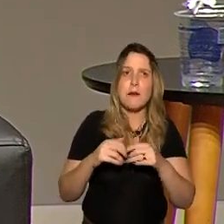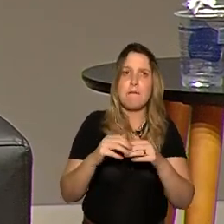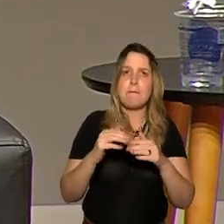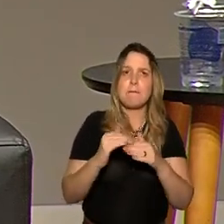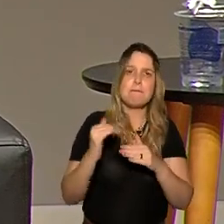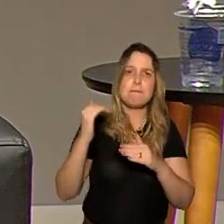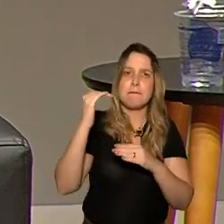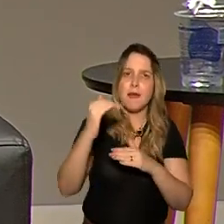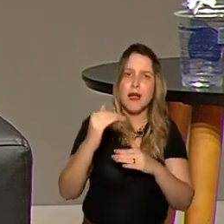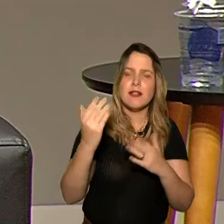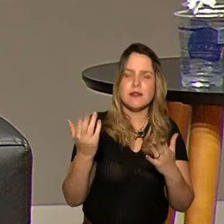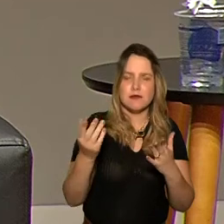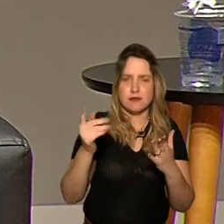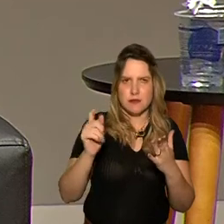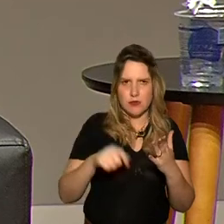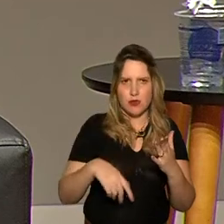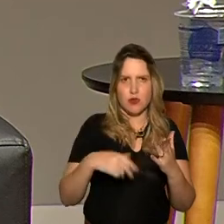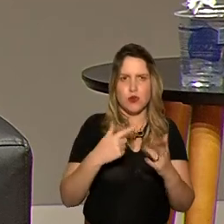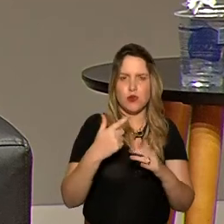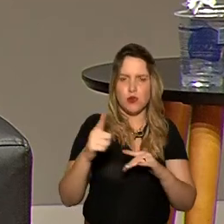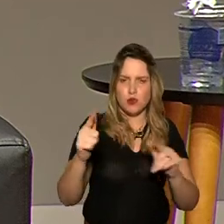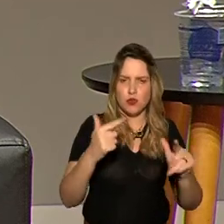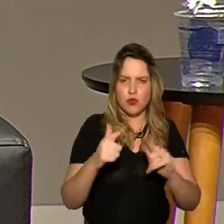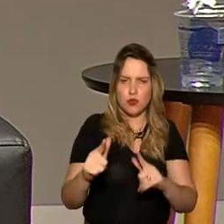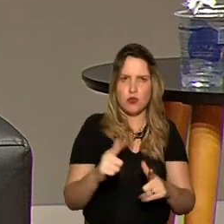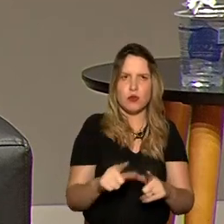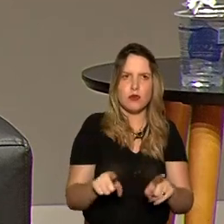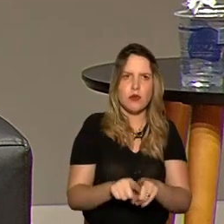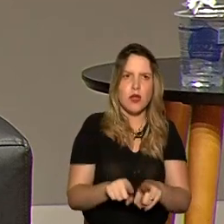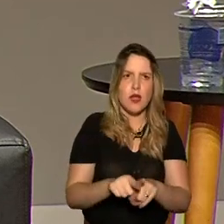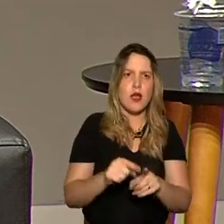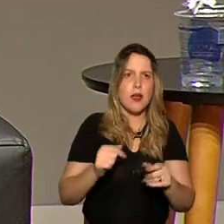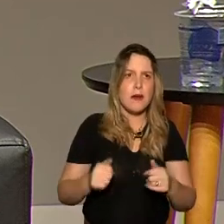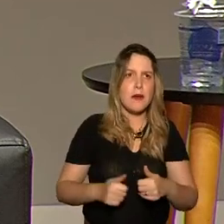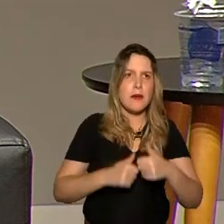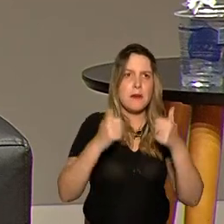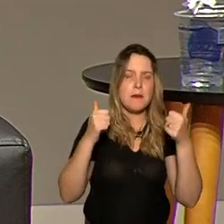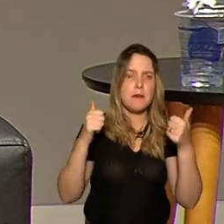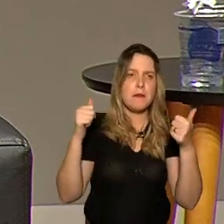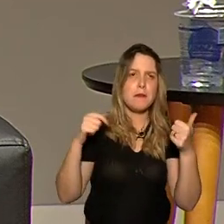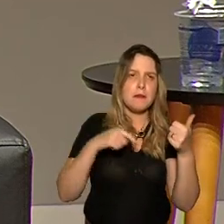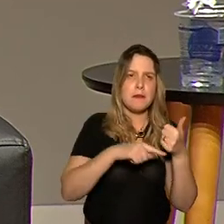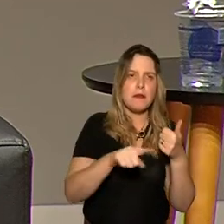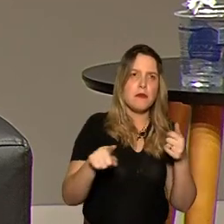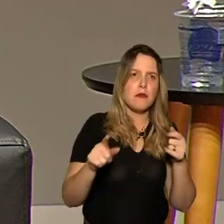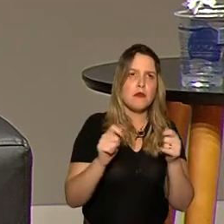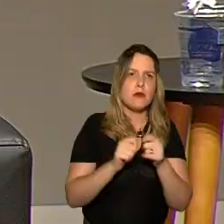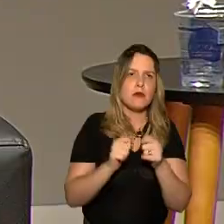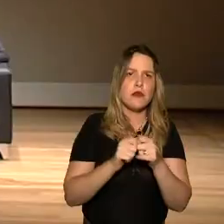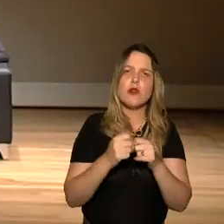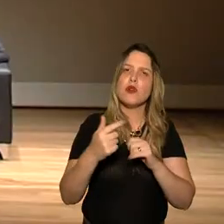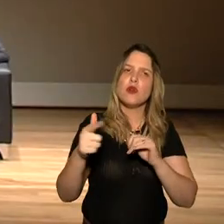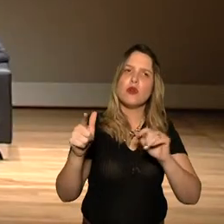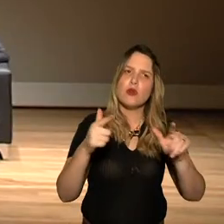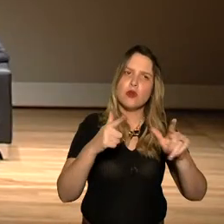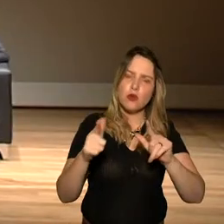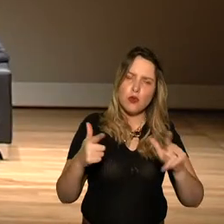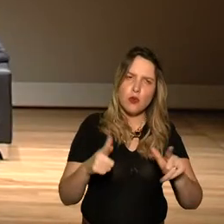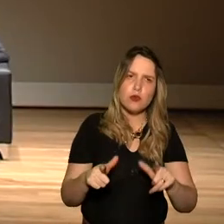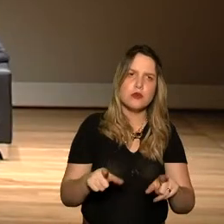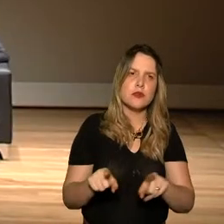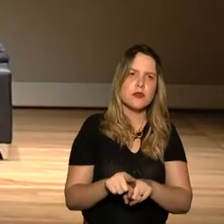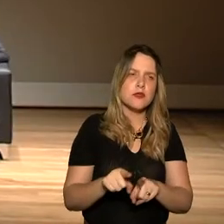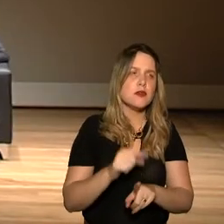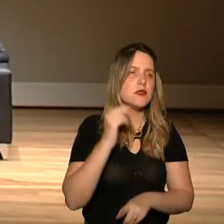são distintas né instituições que conseguem se apropriar melhor dessas redes e a casa do povo é uma que está experimentando